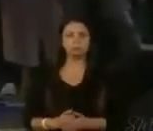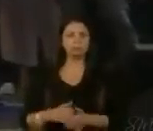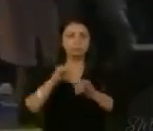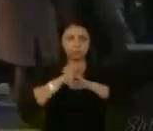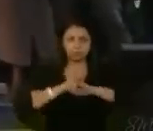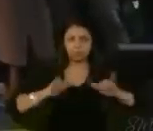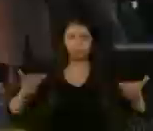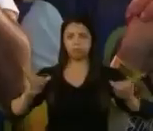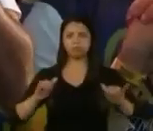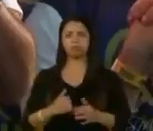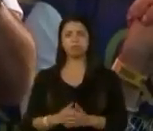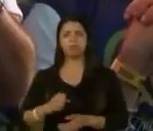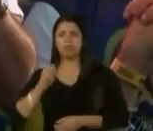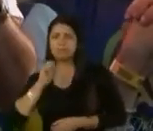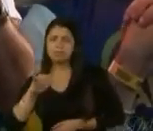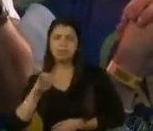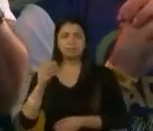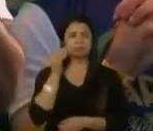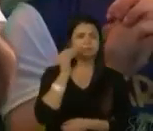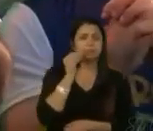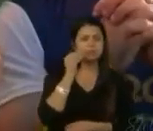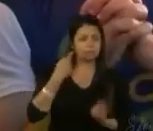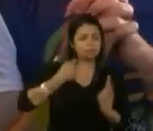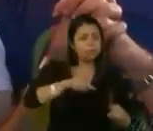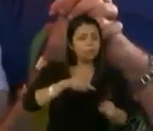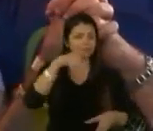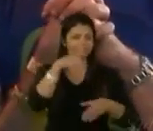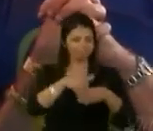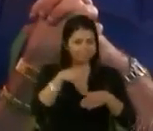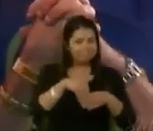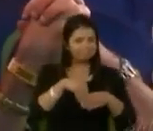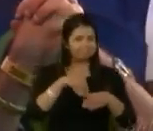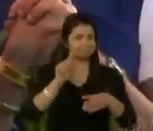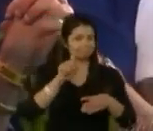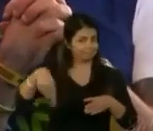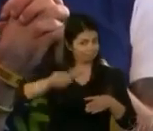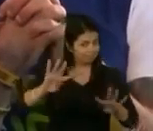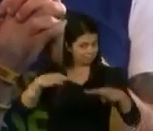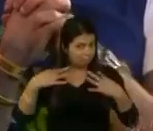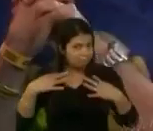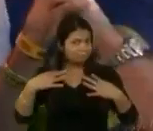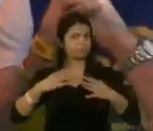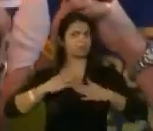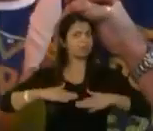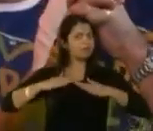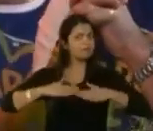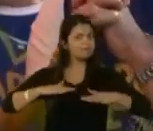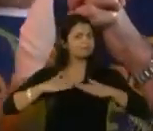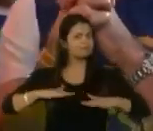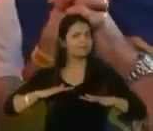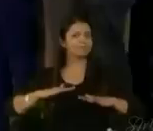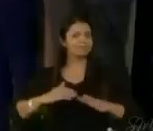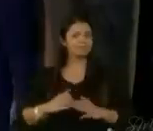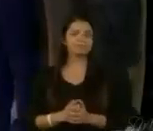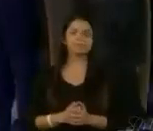aqui. Se tentarem fraudar essa eleição, escute, calma, escute,